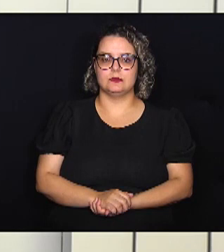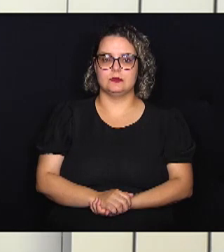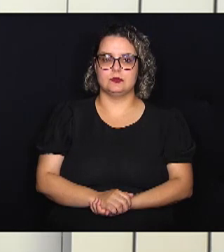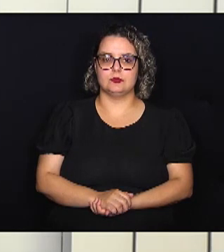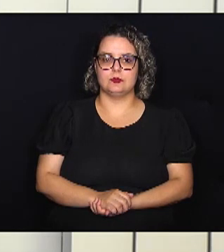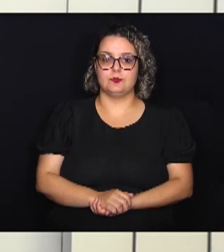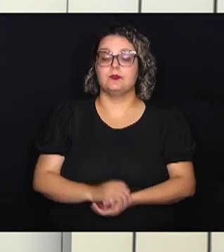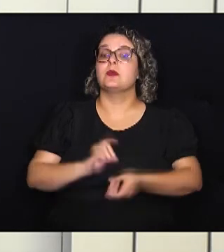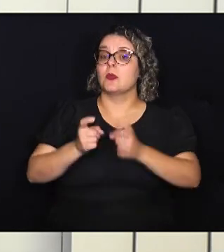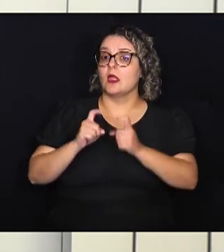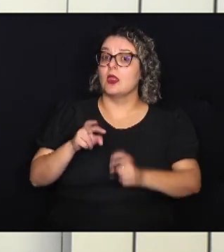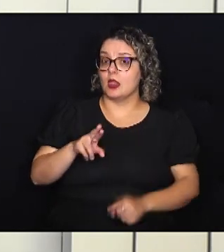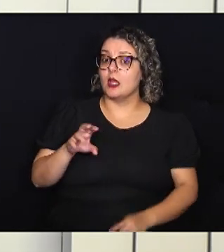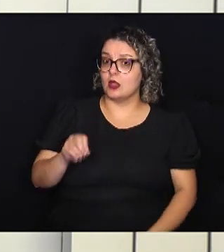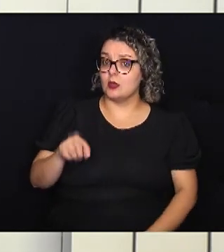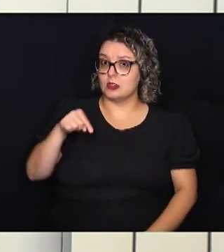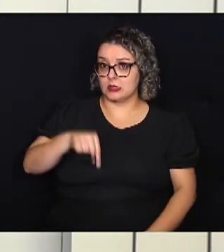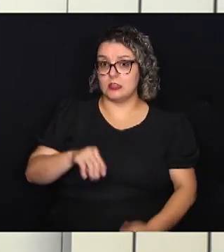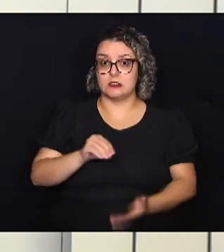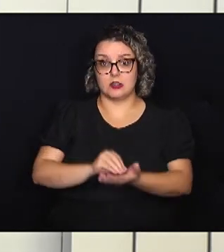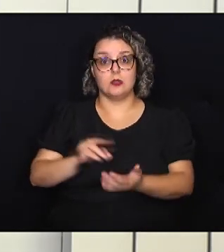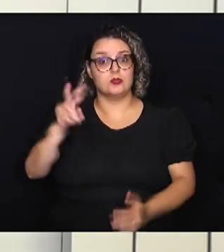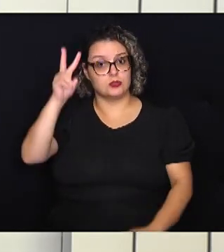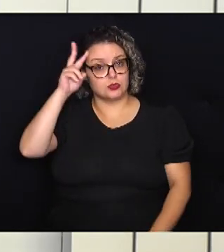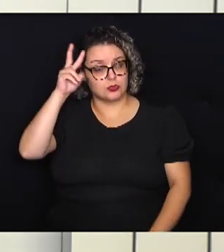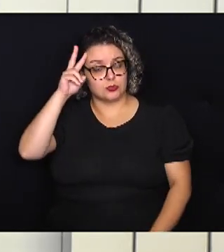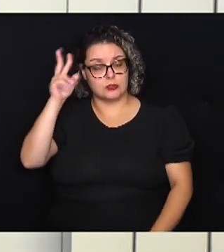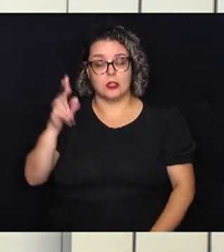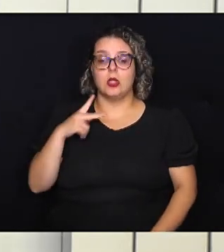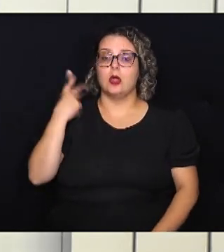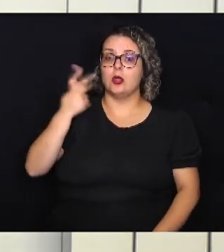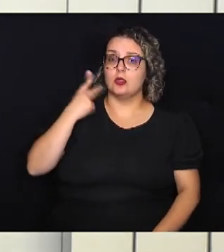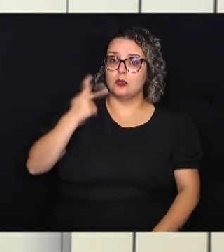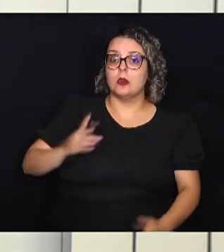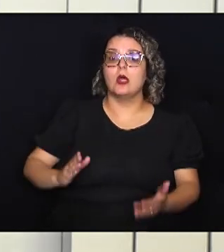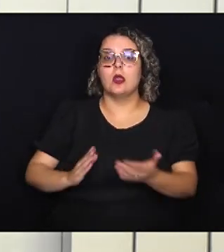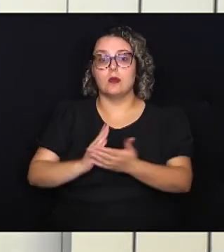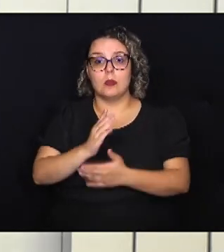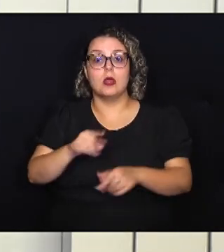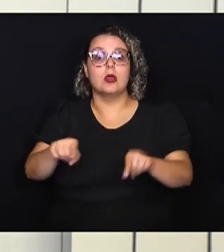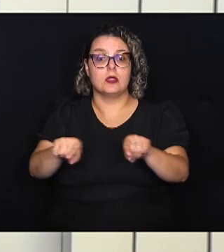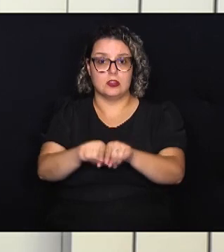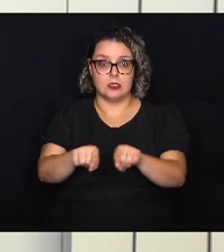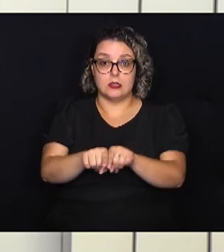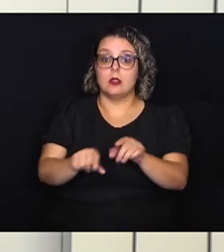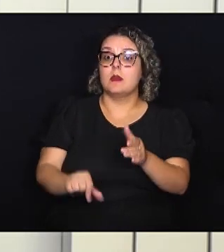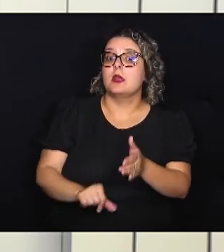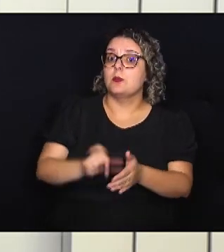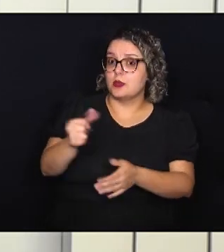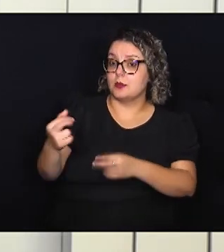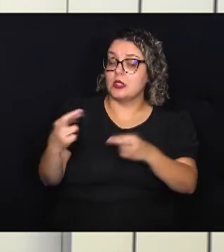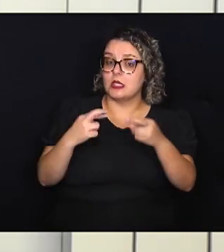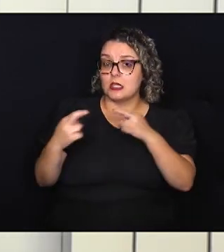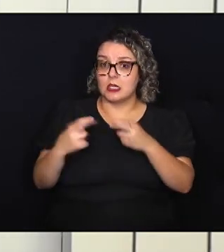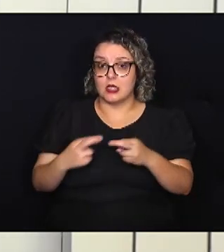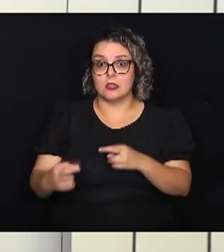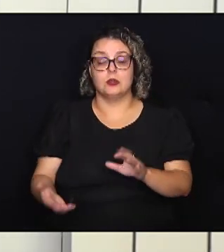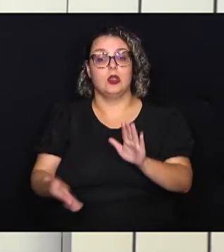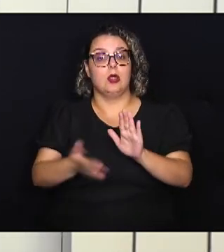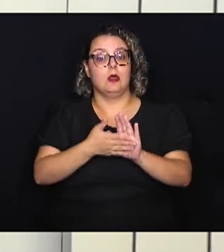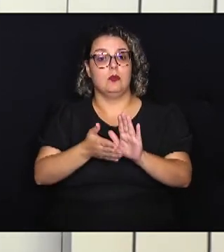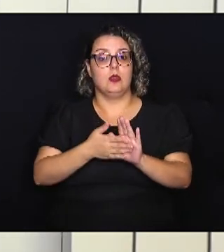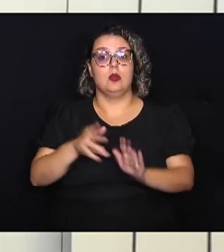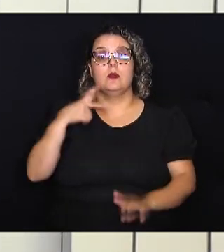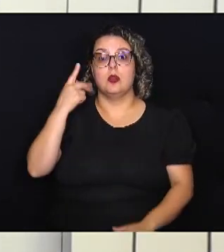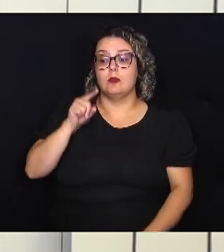Ainda na reunião ordinária desta última segunda-feira, os parlamentares aprovaram também em primeira análise a proposta do vereador